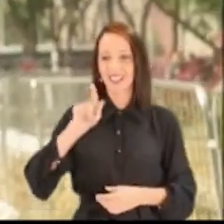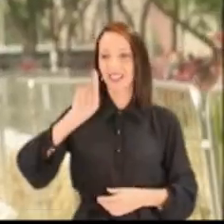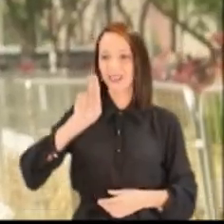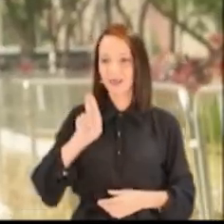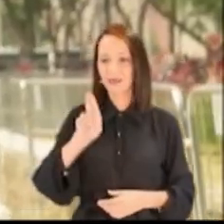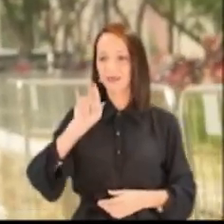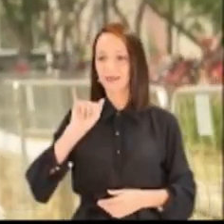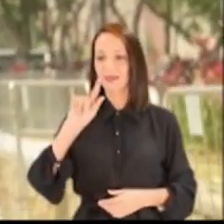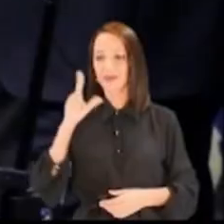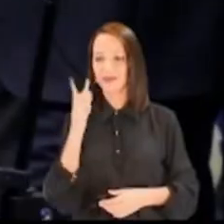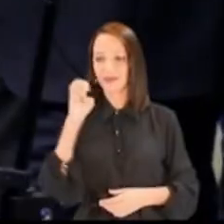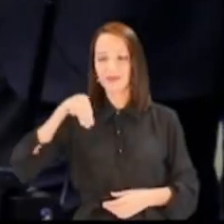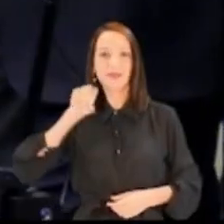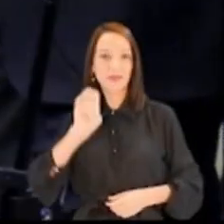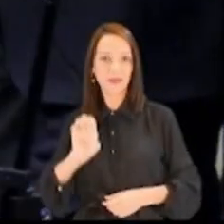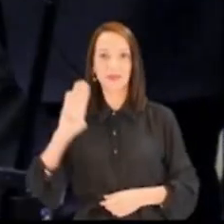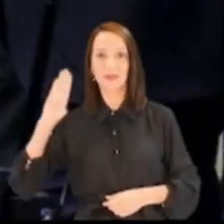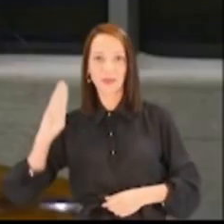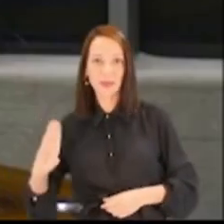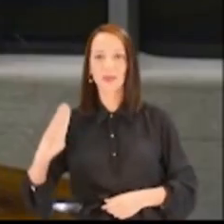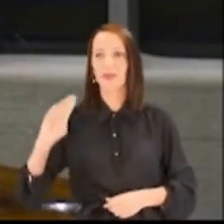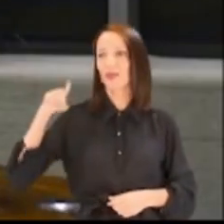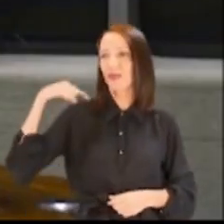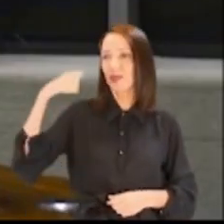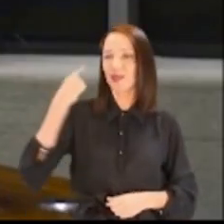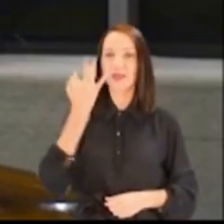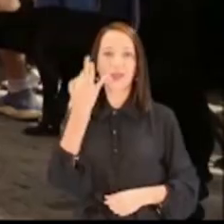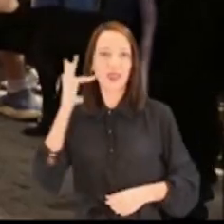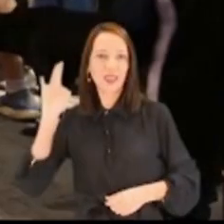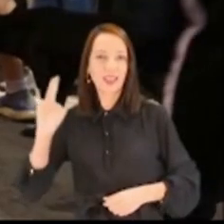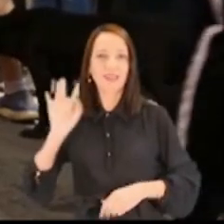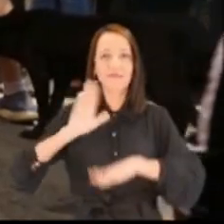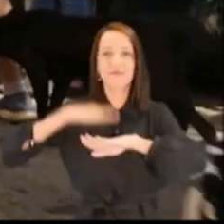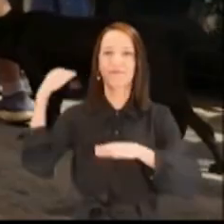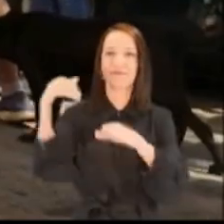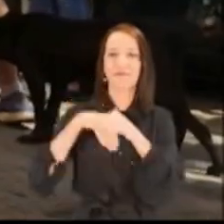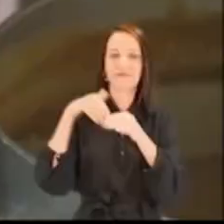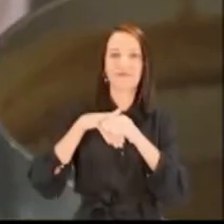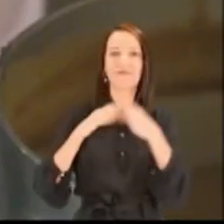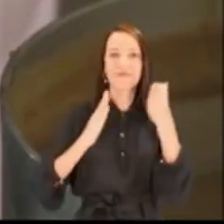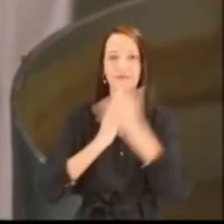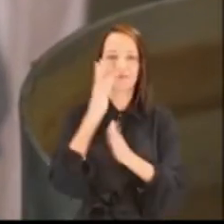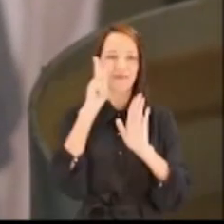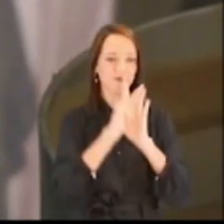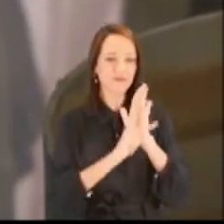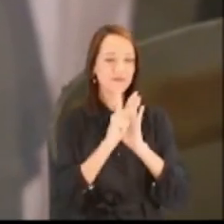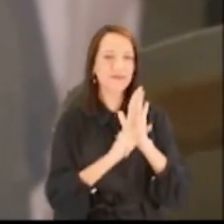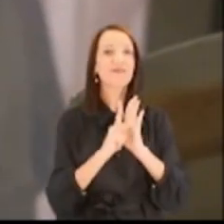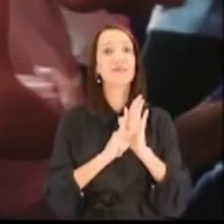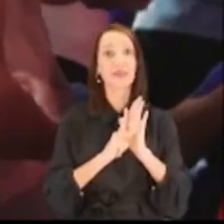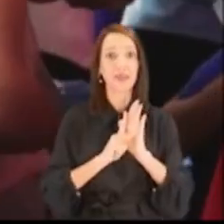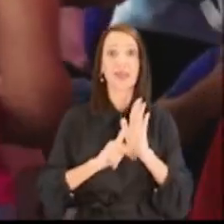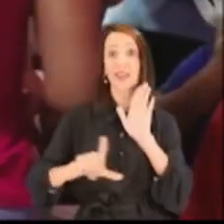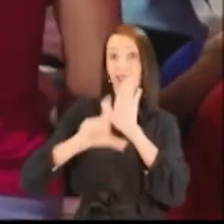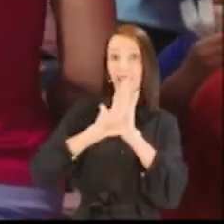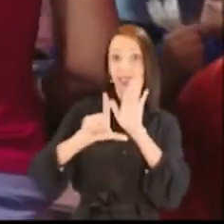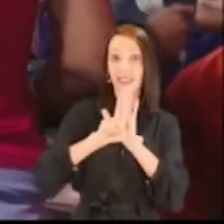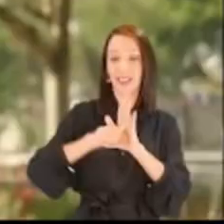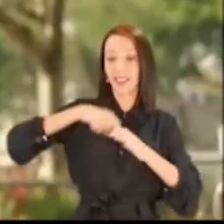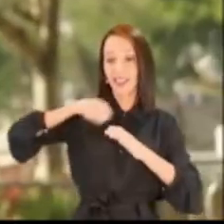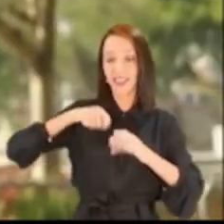meu nome é Guilherme bolos como Deputado mais votado de São Paulo eu aprovei o projeto de lei das cozinhas